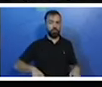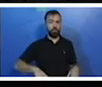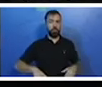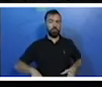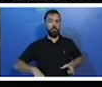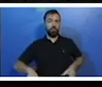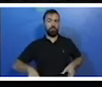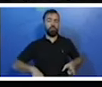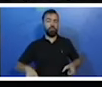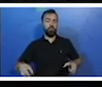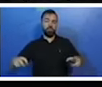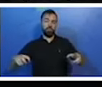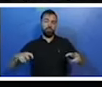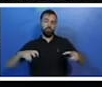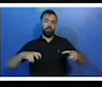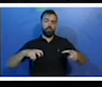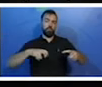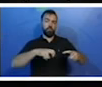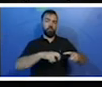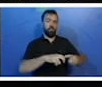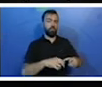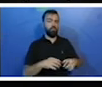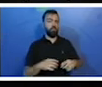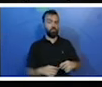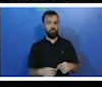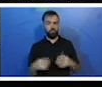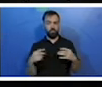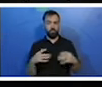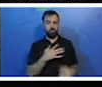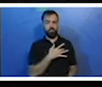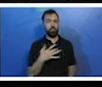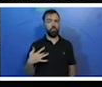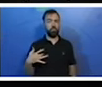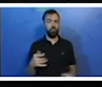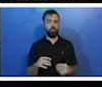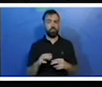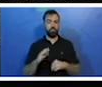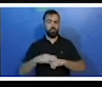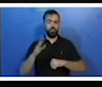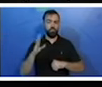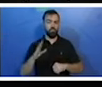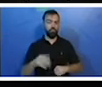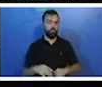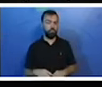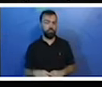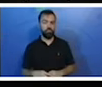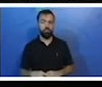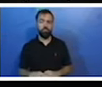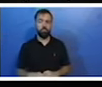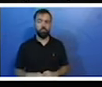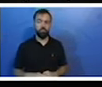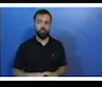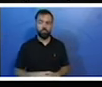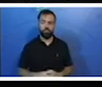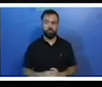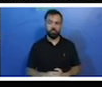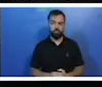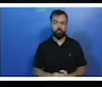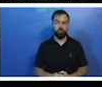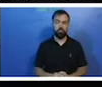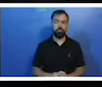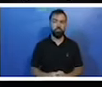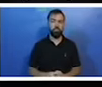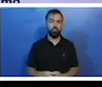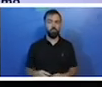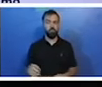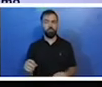esportes, também nos fins de semana. Né? Então, além da gente praticar nos fins de semana, a gente pode até utilizar a bicicleta como meio de transporte